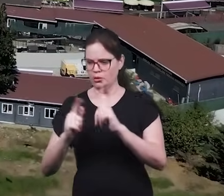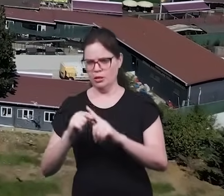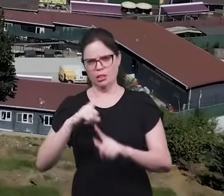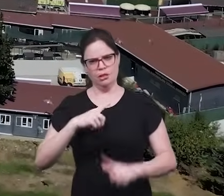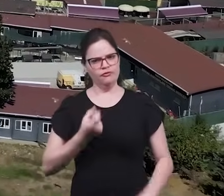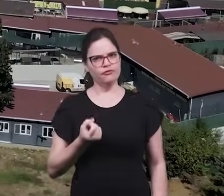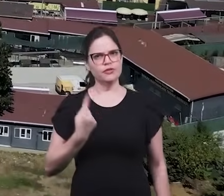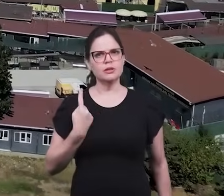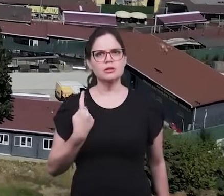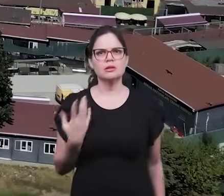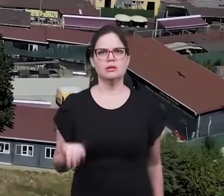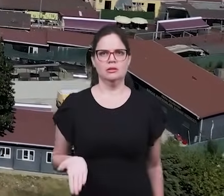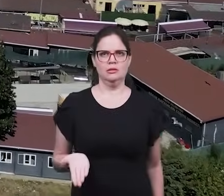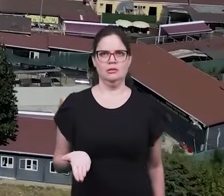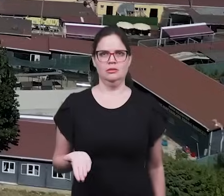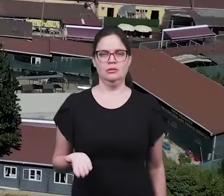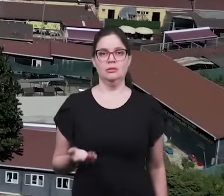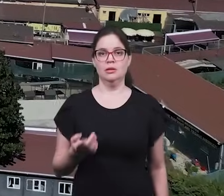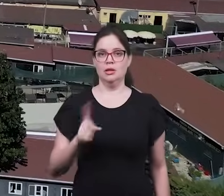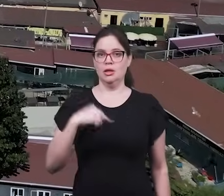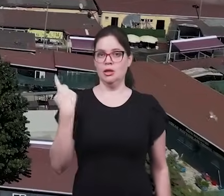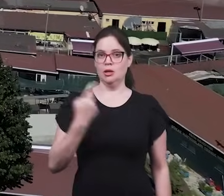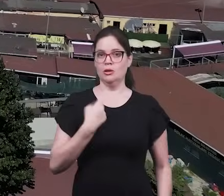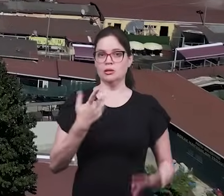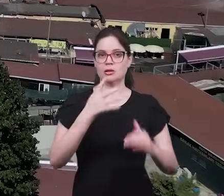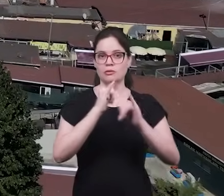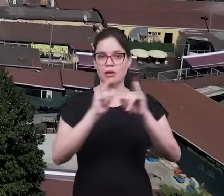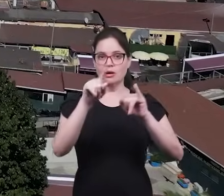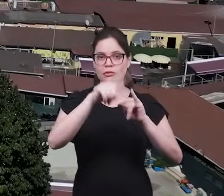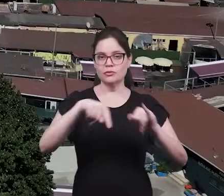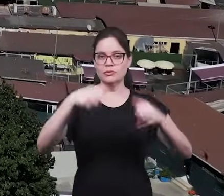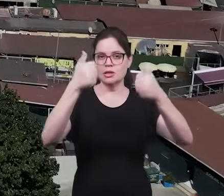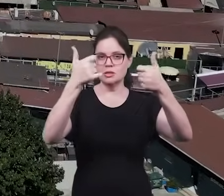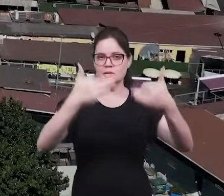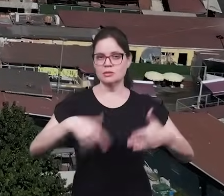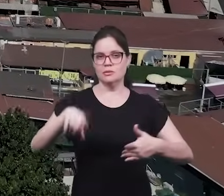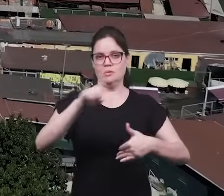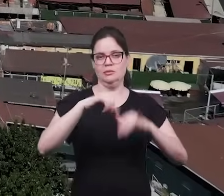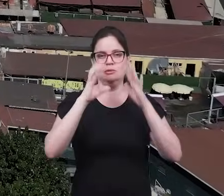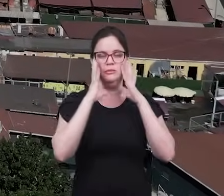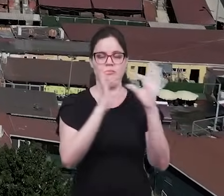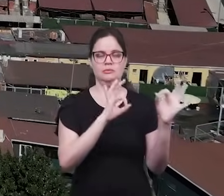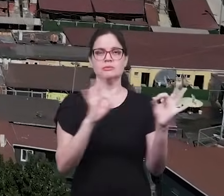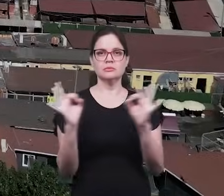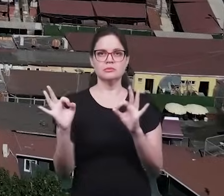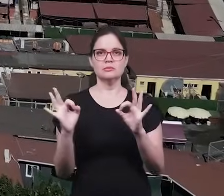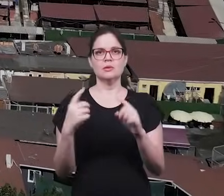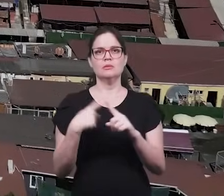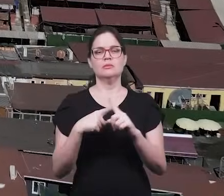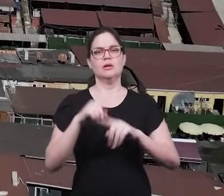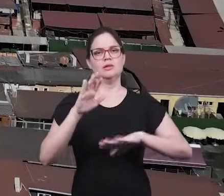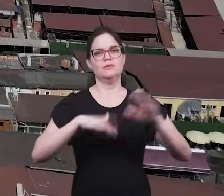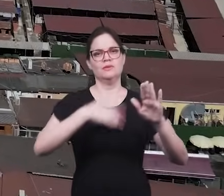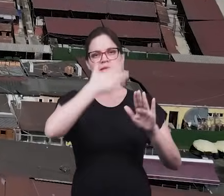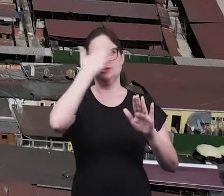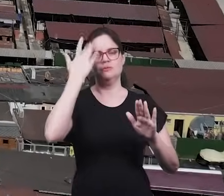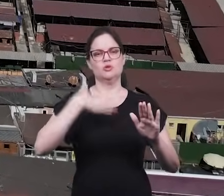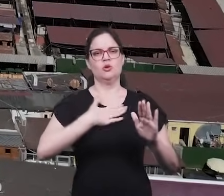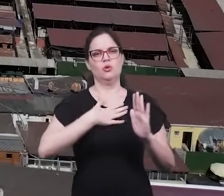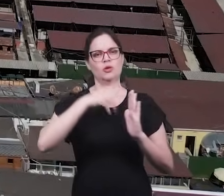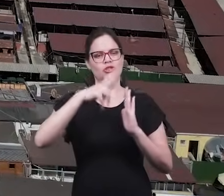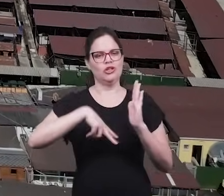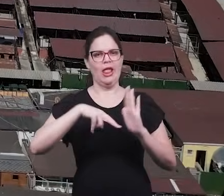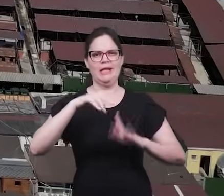estranho. Então, isso é para explicar aos nossos ouvintes e os nossos, as pessoas que às vezes gostam de ler e